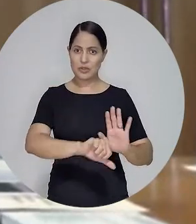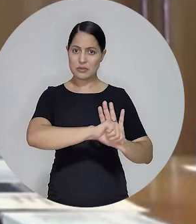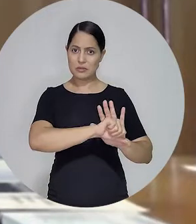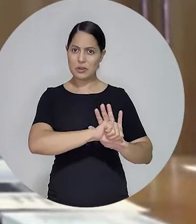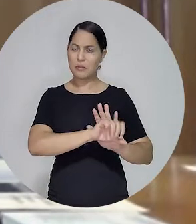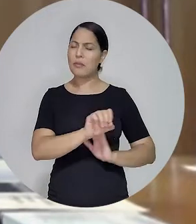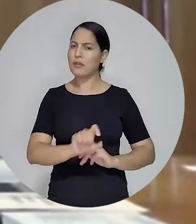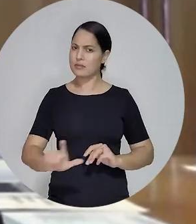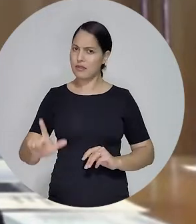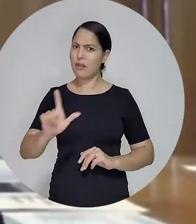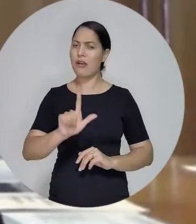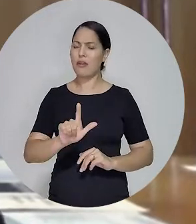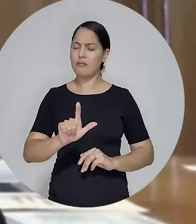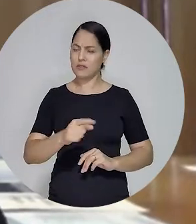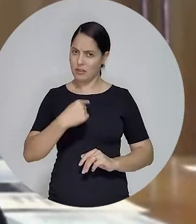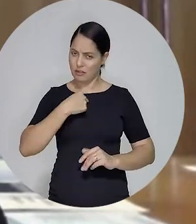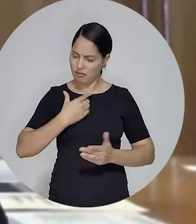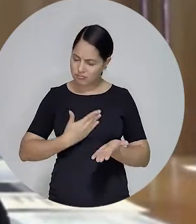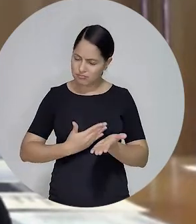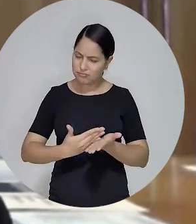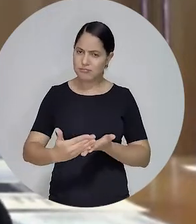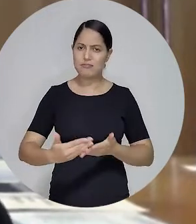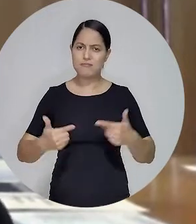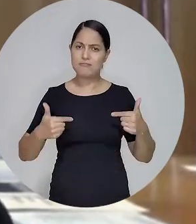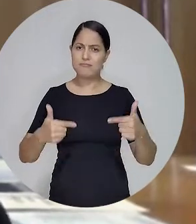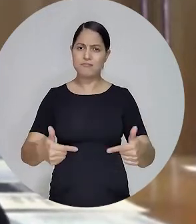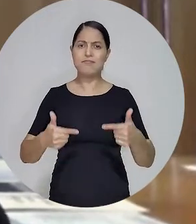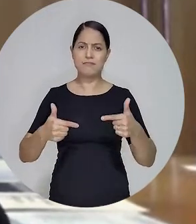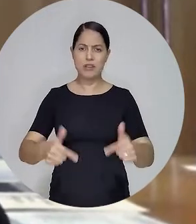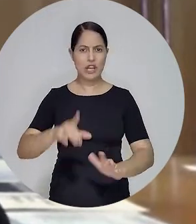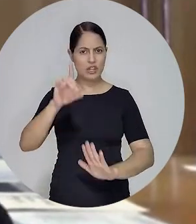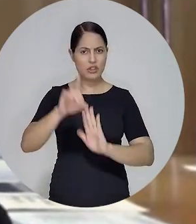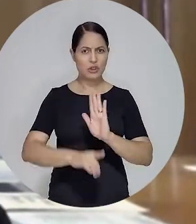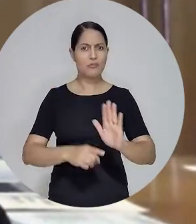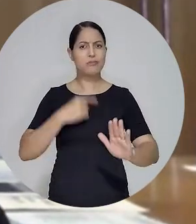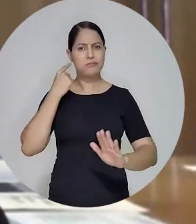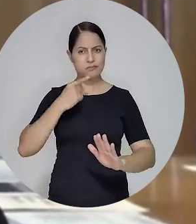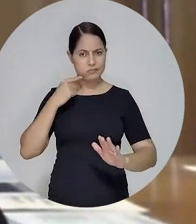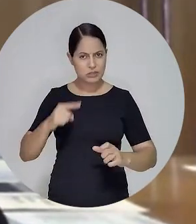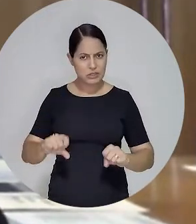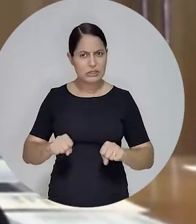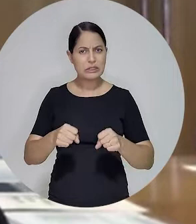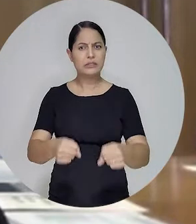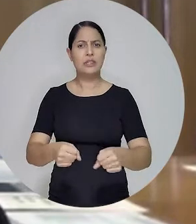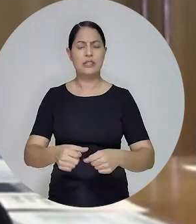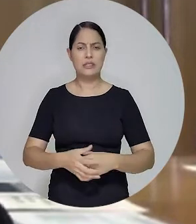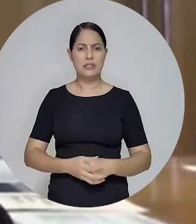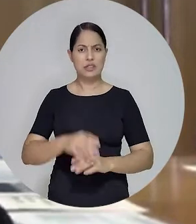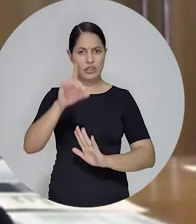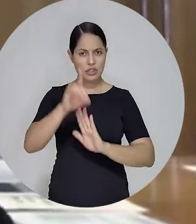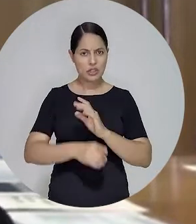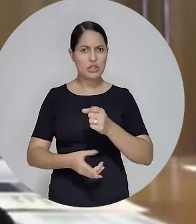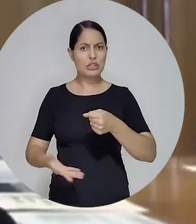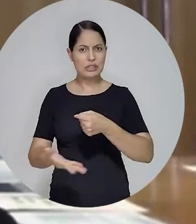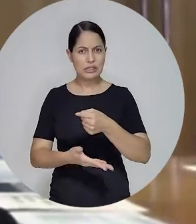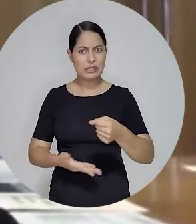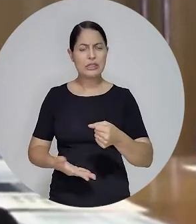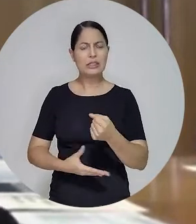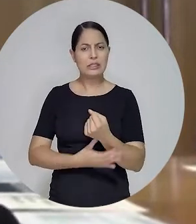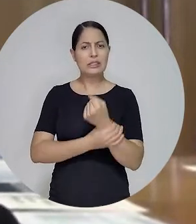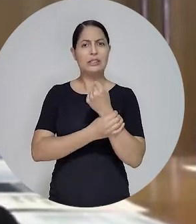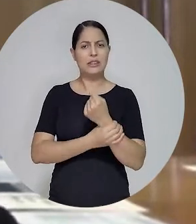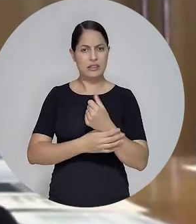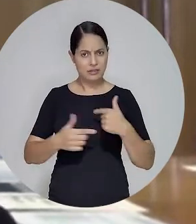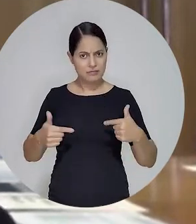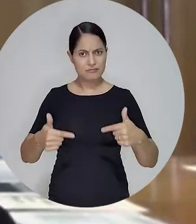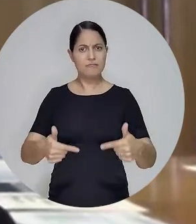área criminal. E é claro, foi onde comecei a minha militância em defesa da advocacia, das garantias fundamentais